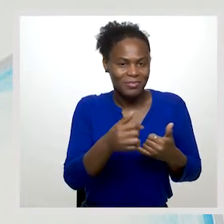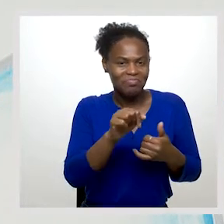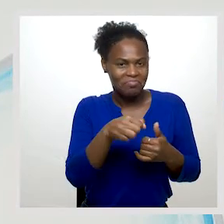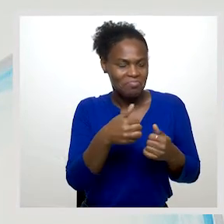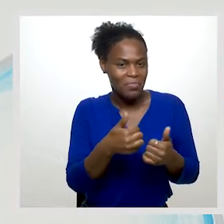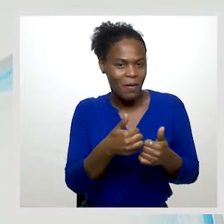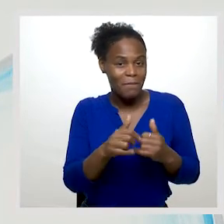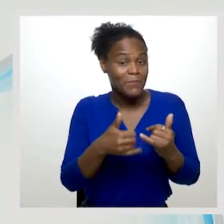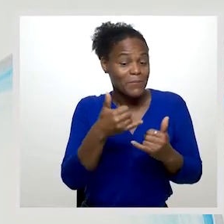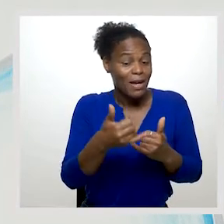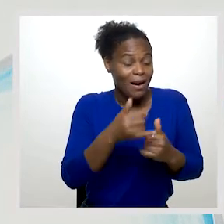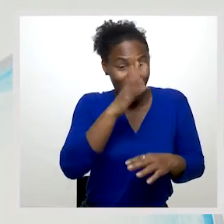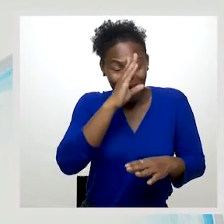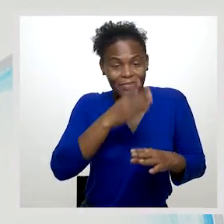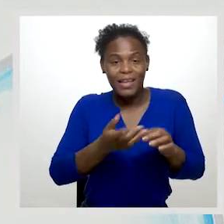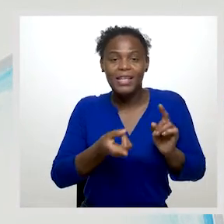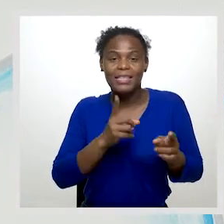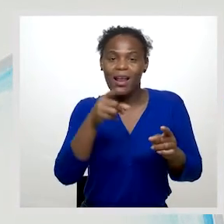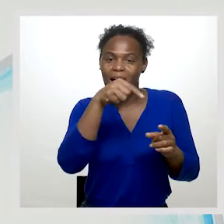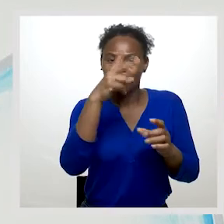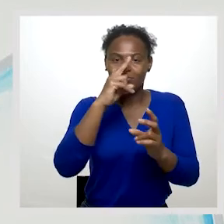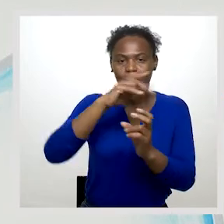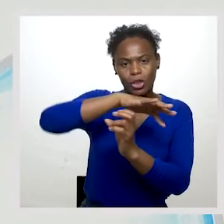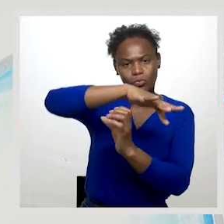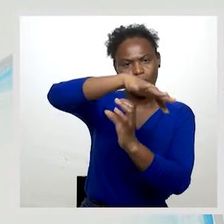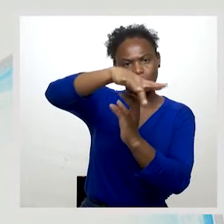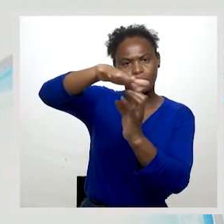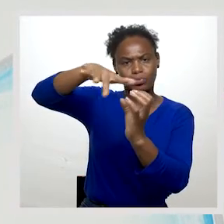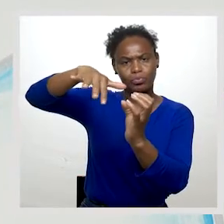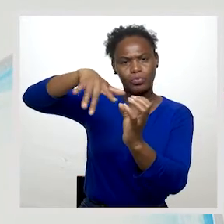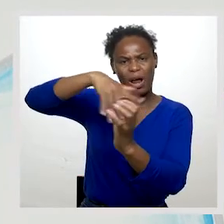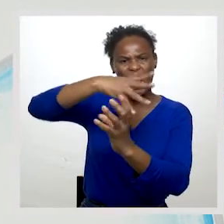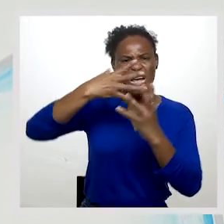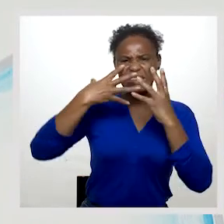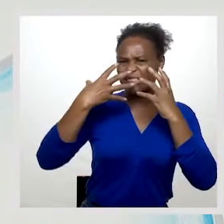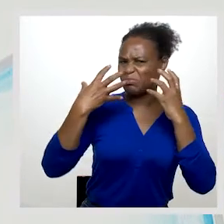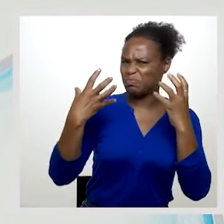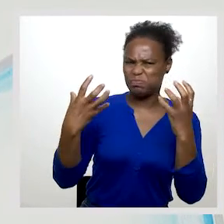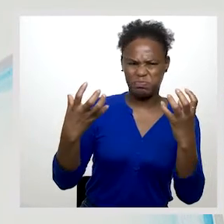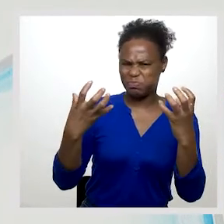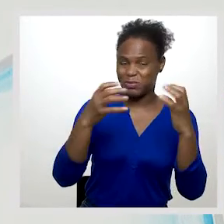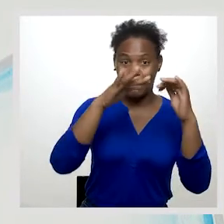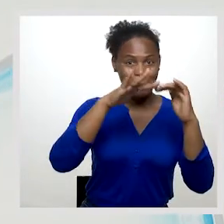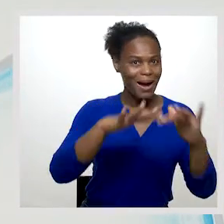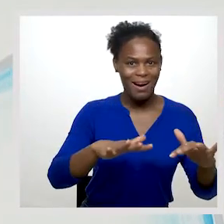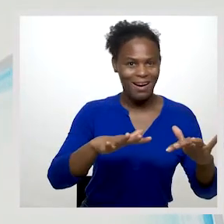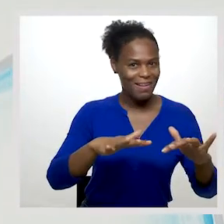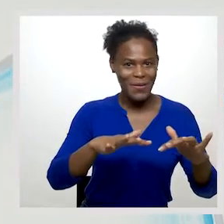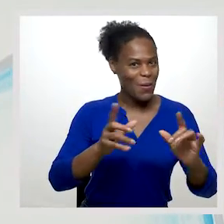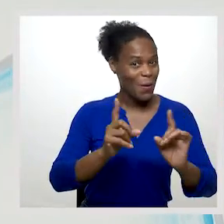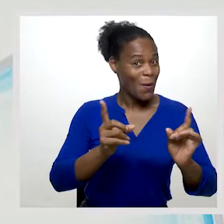Muito bem, o que acontece é que na atmosfera, o que é pesado não pode parar na atmosfera, não